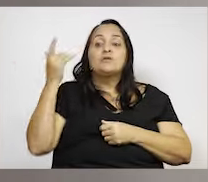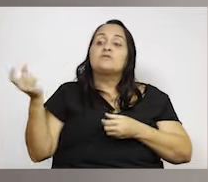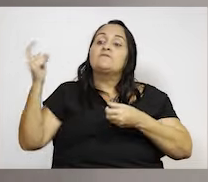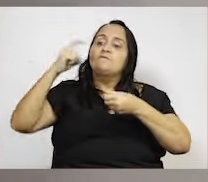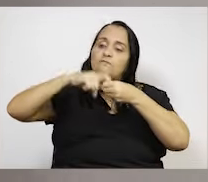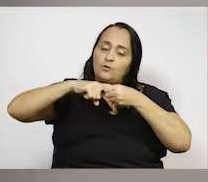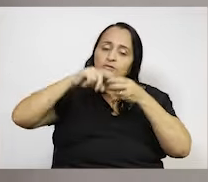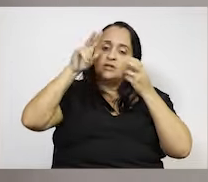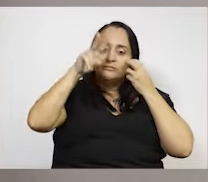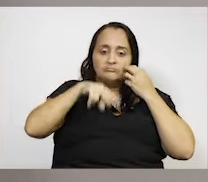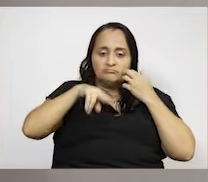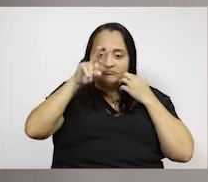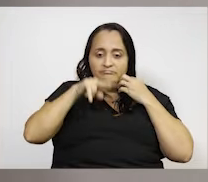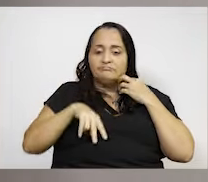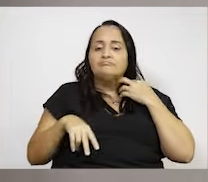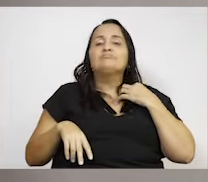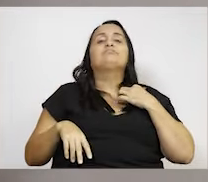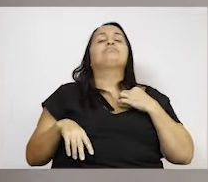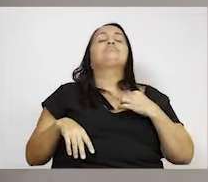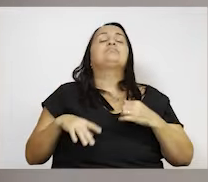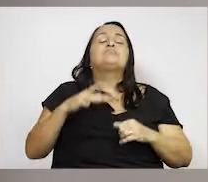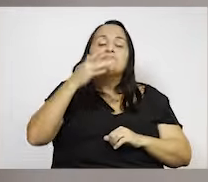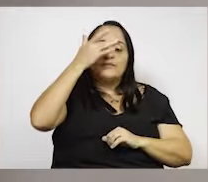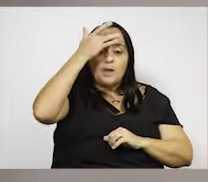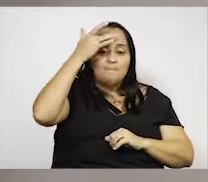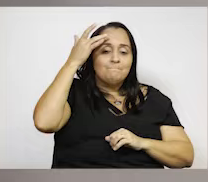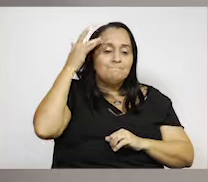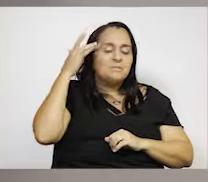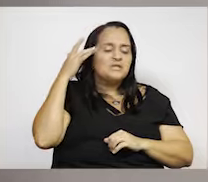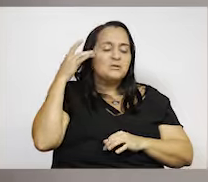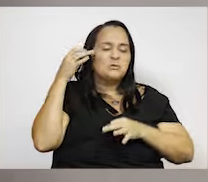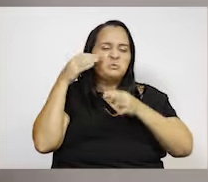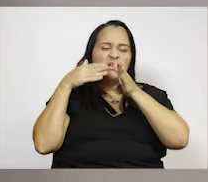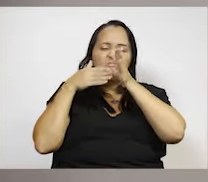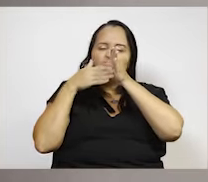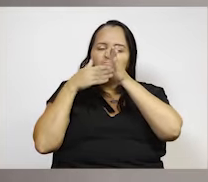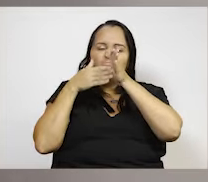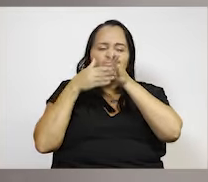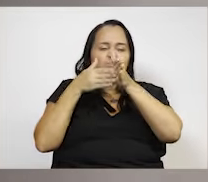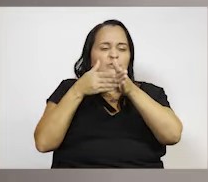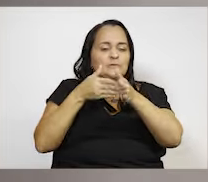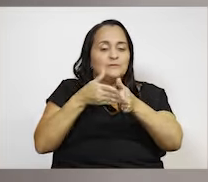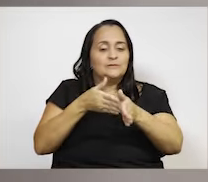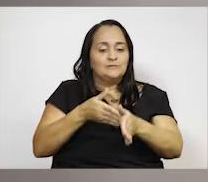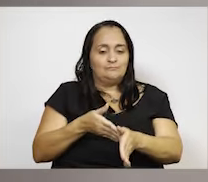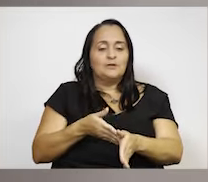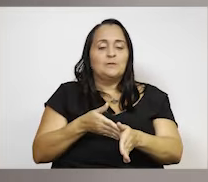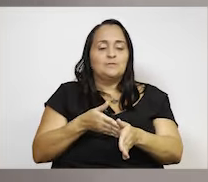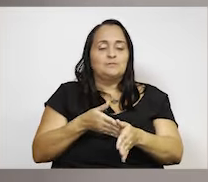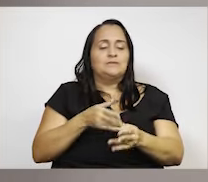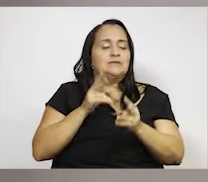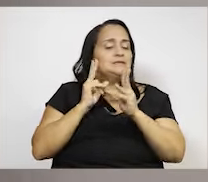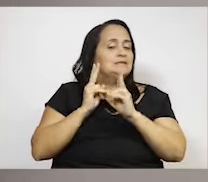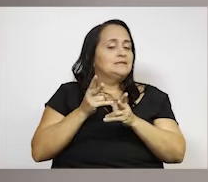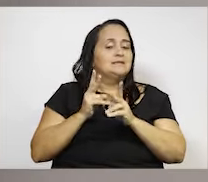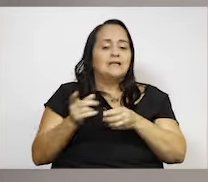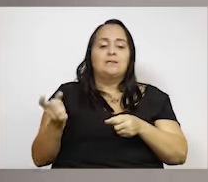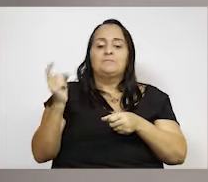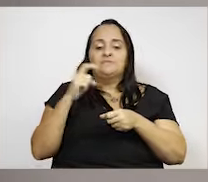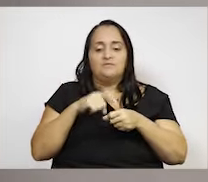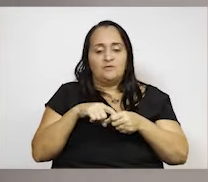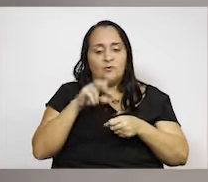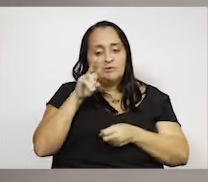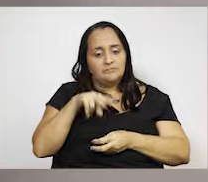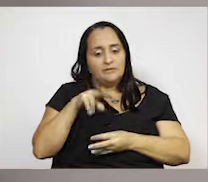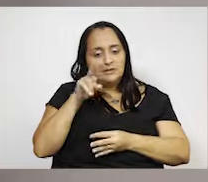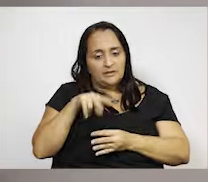para ler o jornal, tem os leais, que são aqueles leitores que amam o jornal e que, sabe,